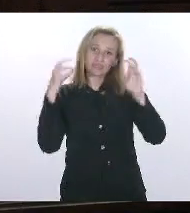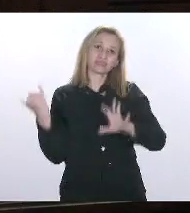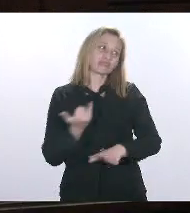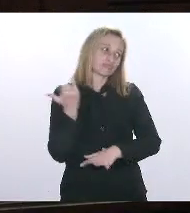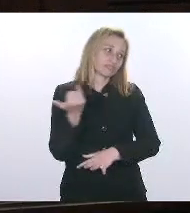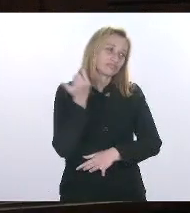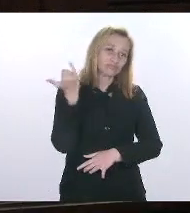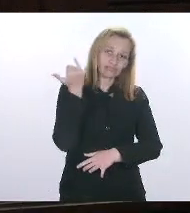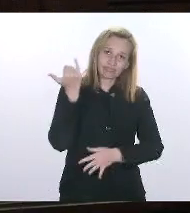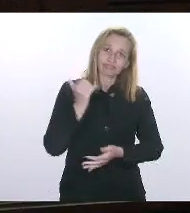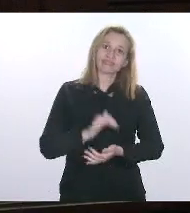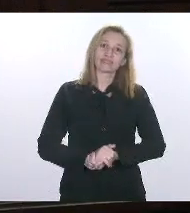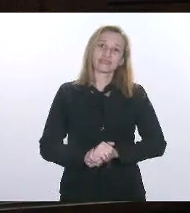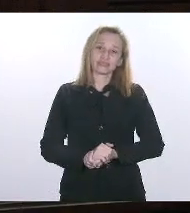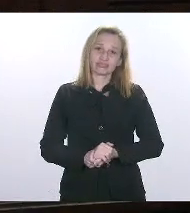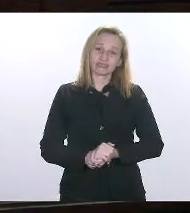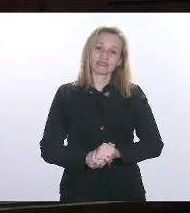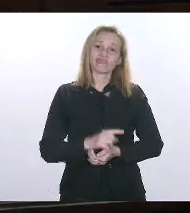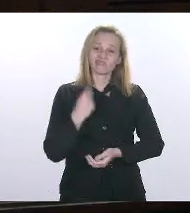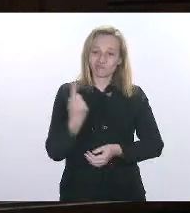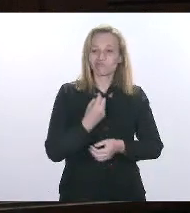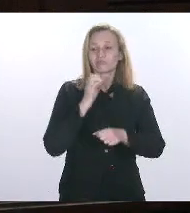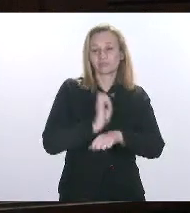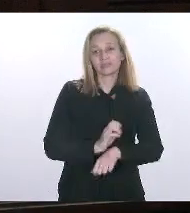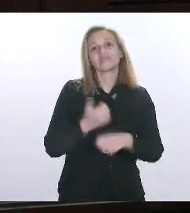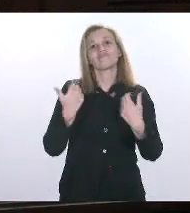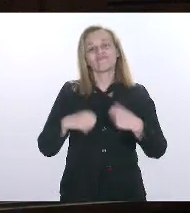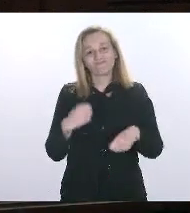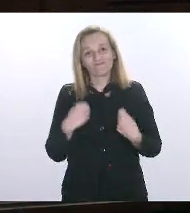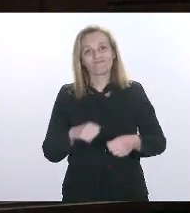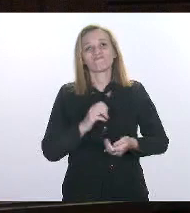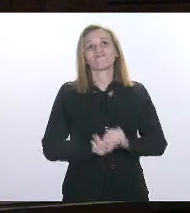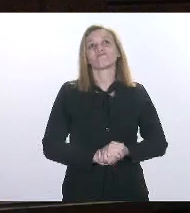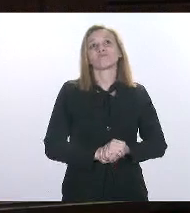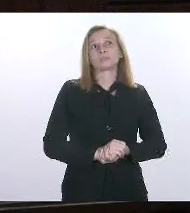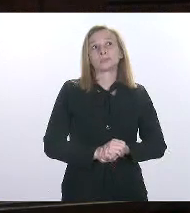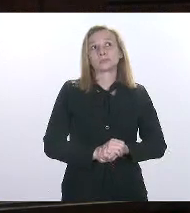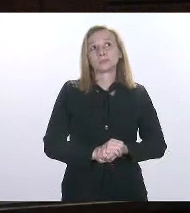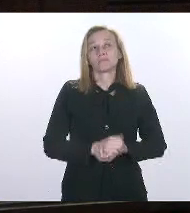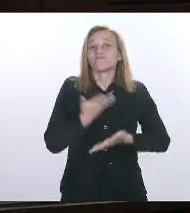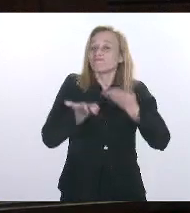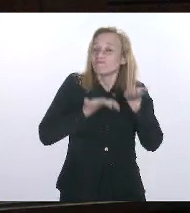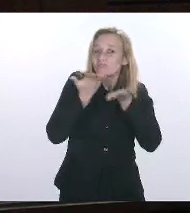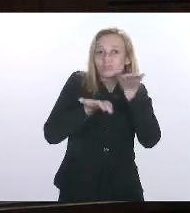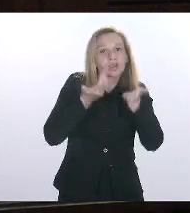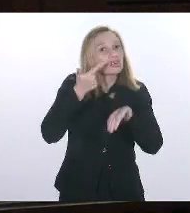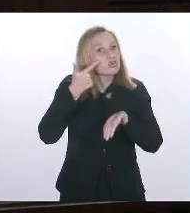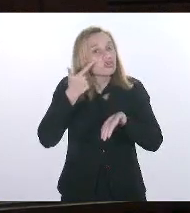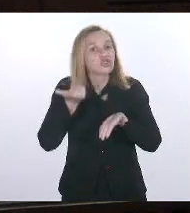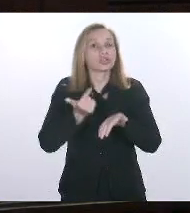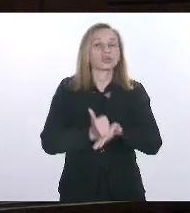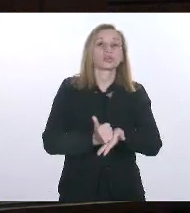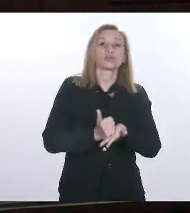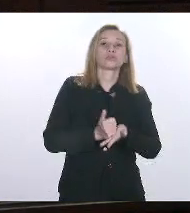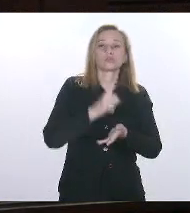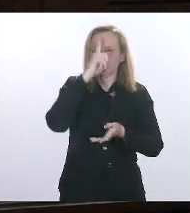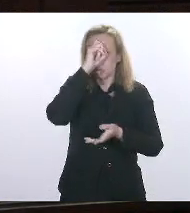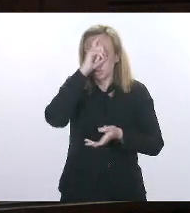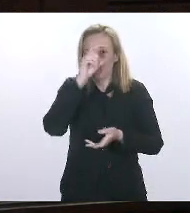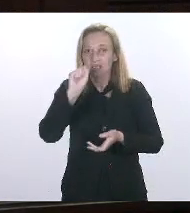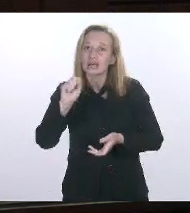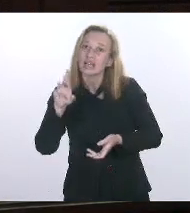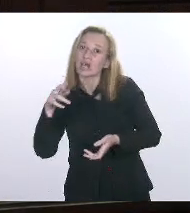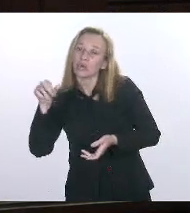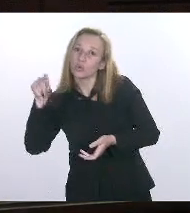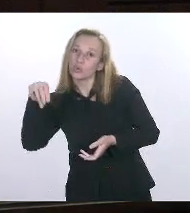grande relevância no nosso Estado, que precisam ser tratados, precisam ser vistos, como o Hospital de Saracuruna,